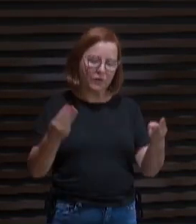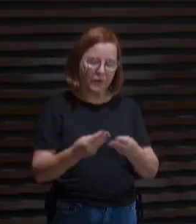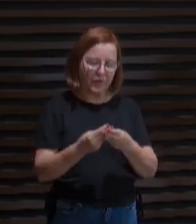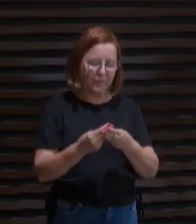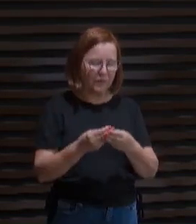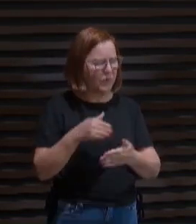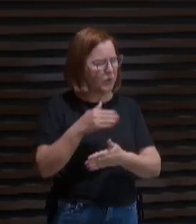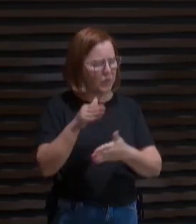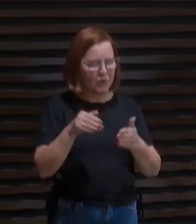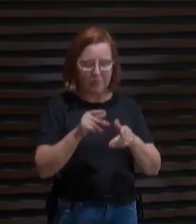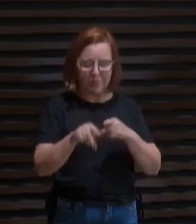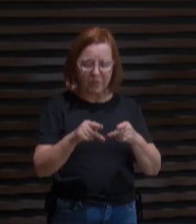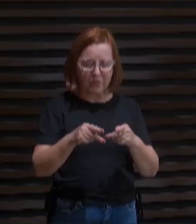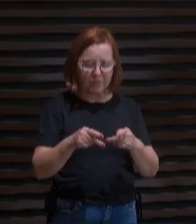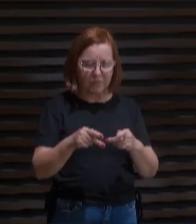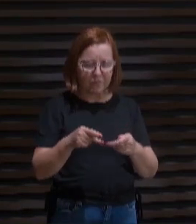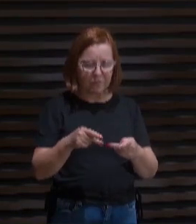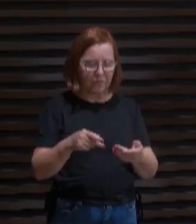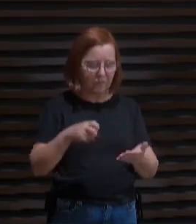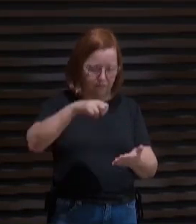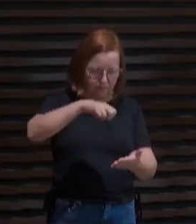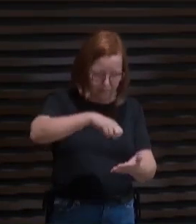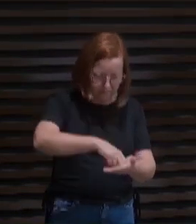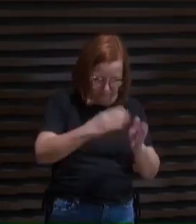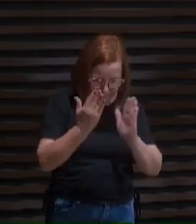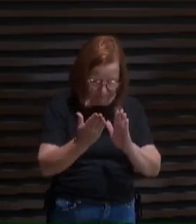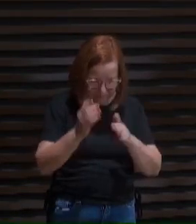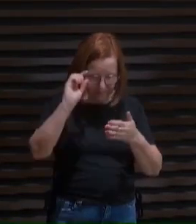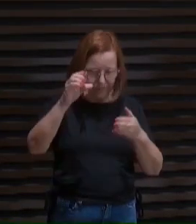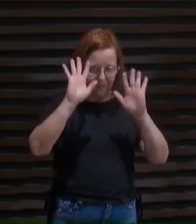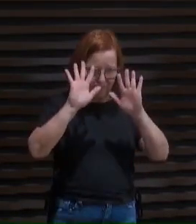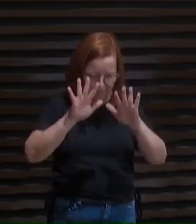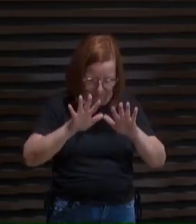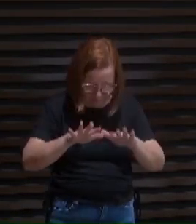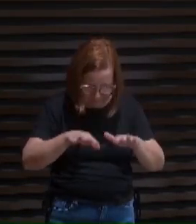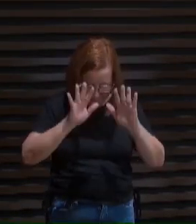se prostraram perante o Senhor e o adoraram.